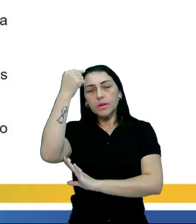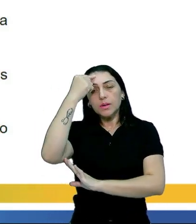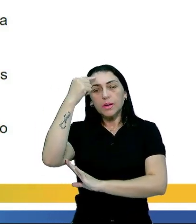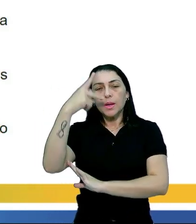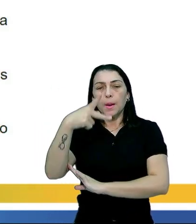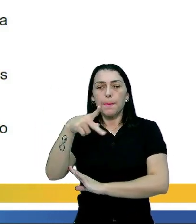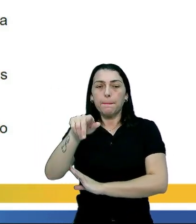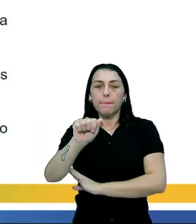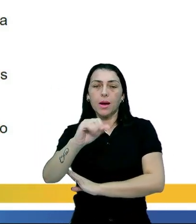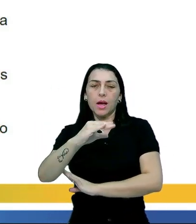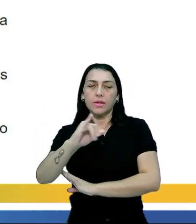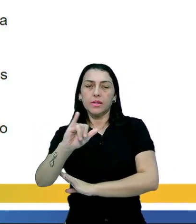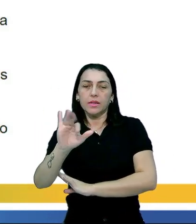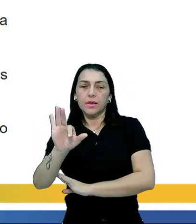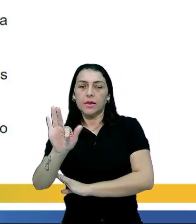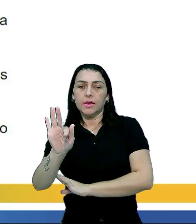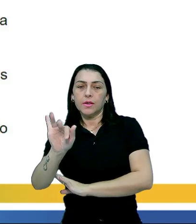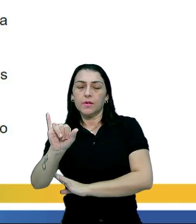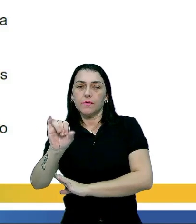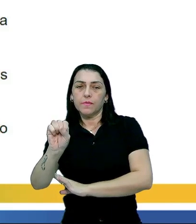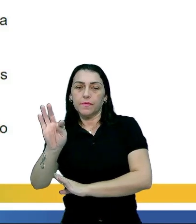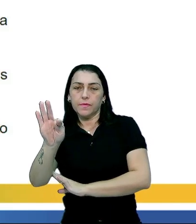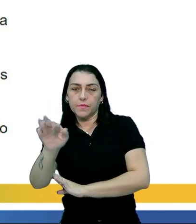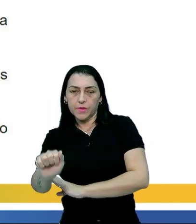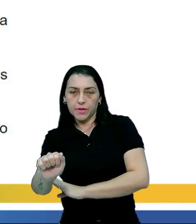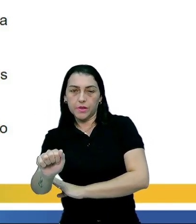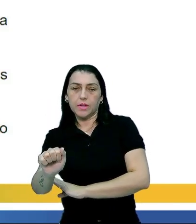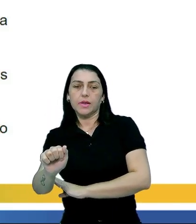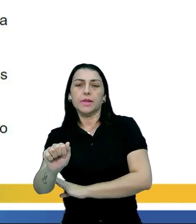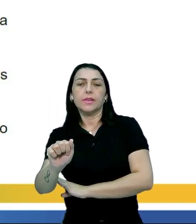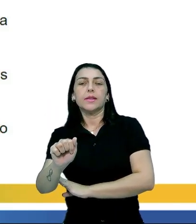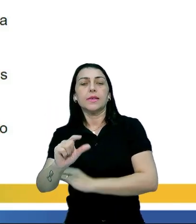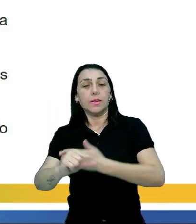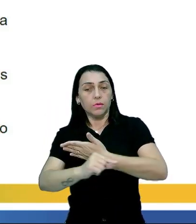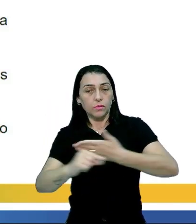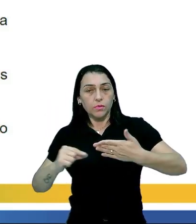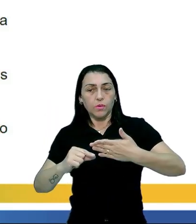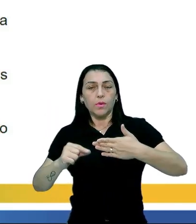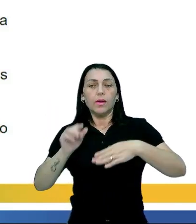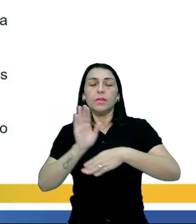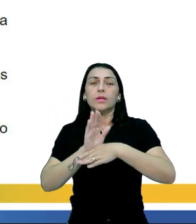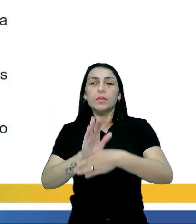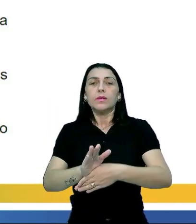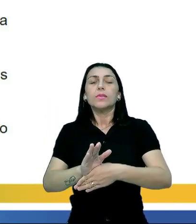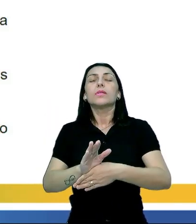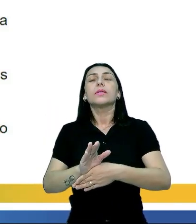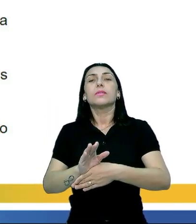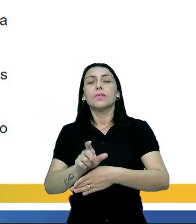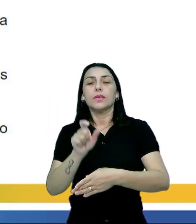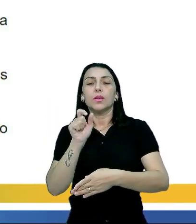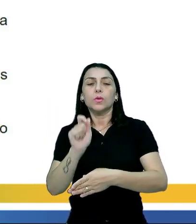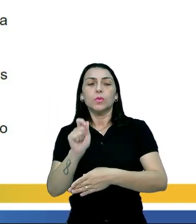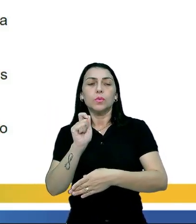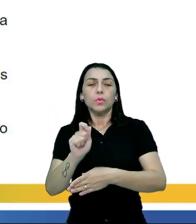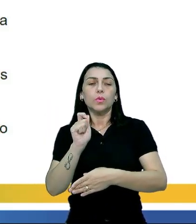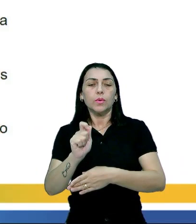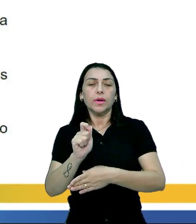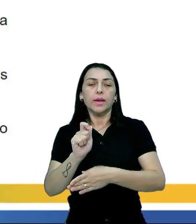D. Destaca-se o pensamento pacificista desse autor e sua